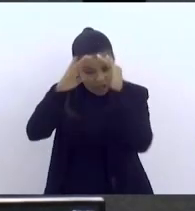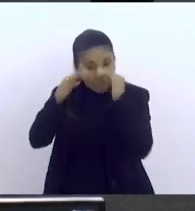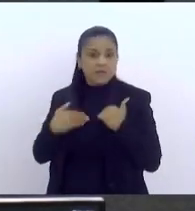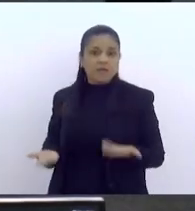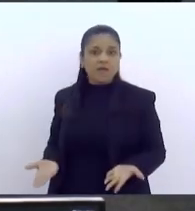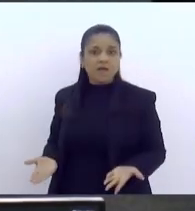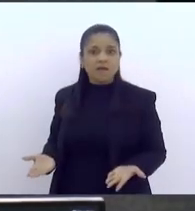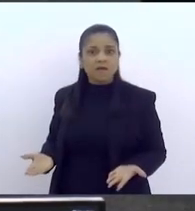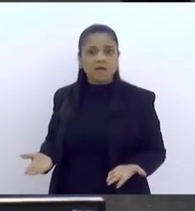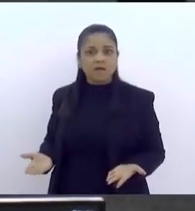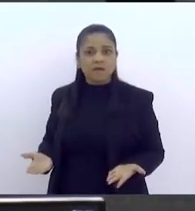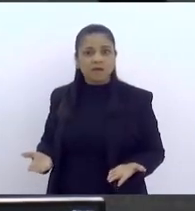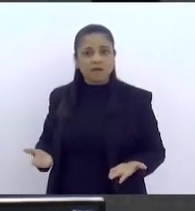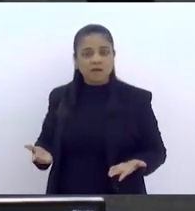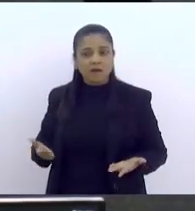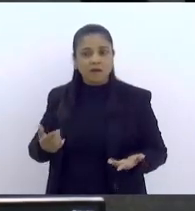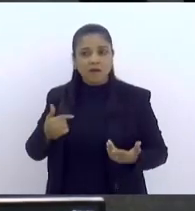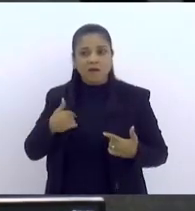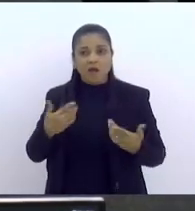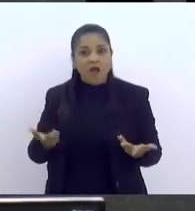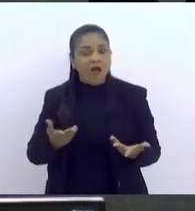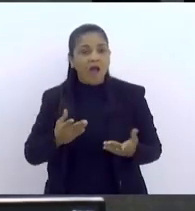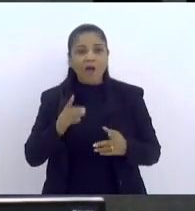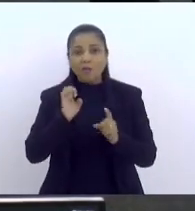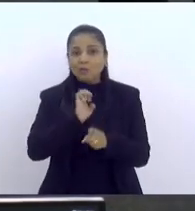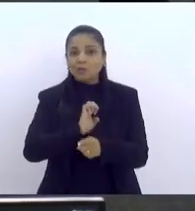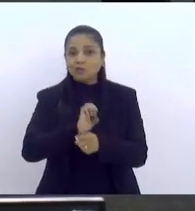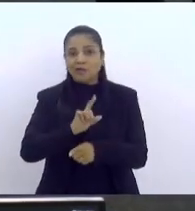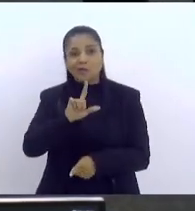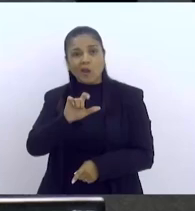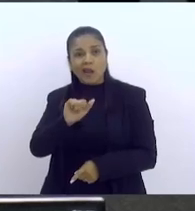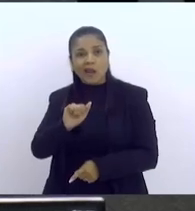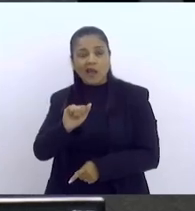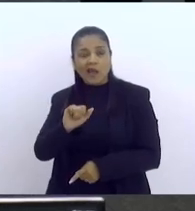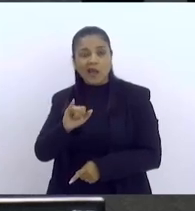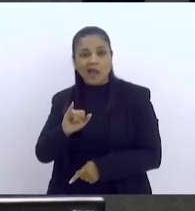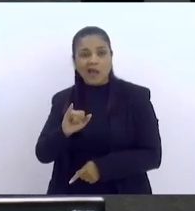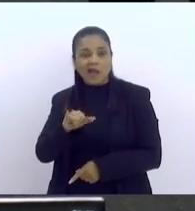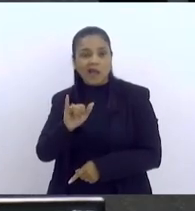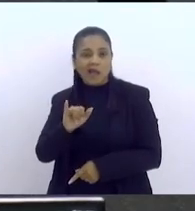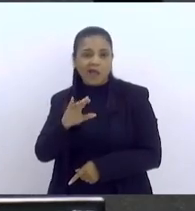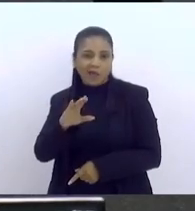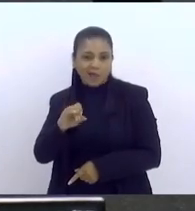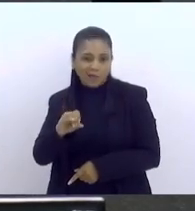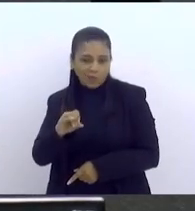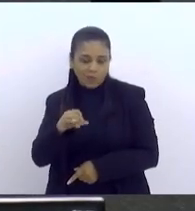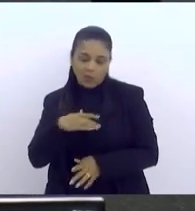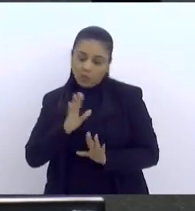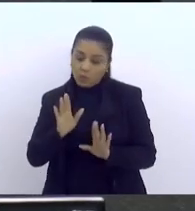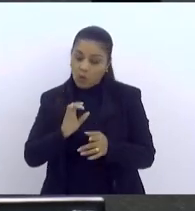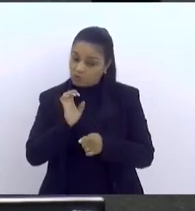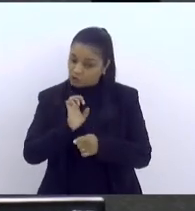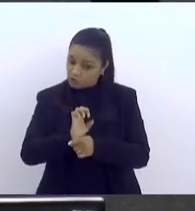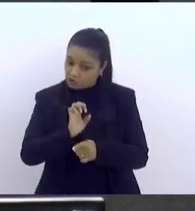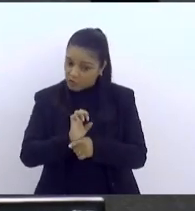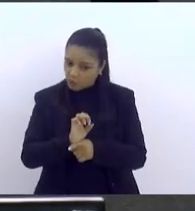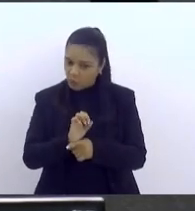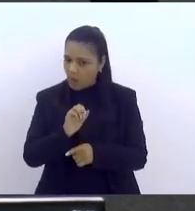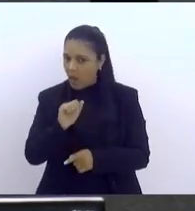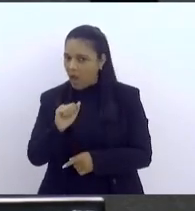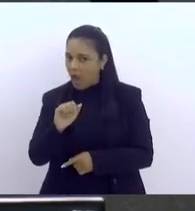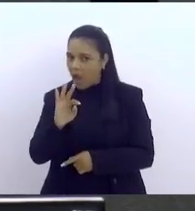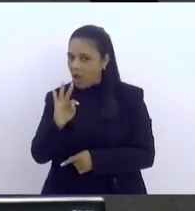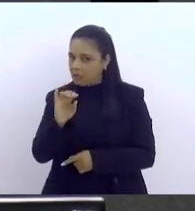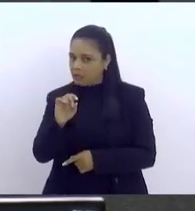Eu ouvi aqui dizer, o Estado é laico. Estado laico não é Estado ateu. Estado laico não é